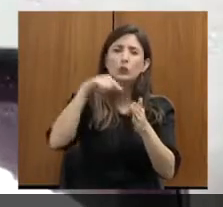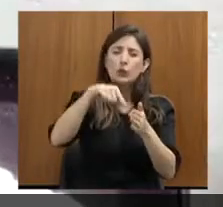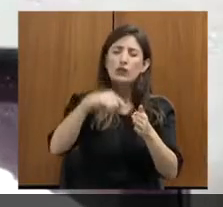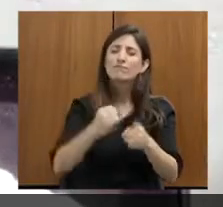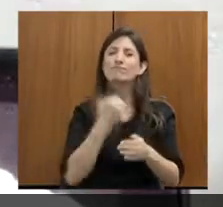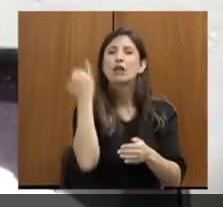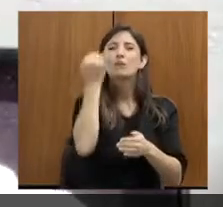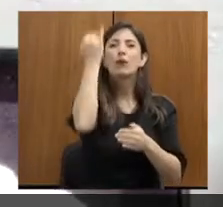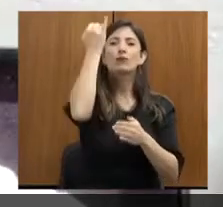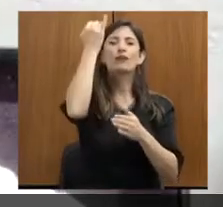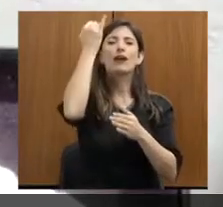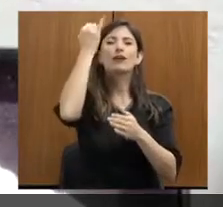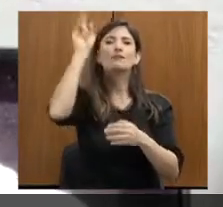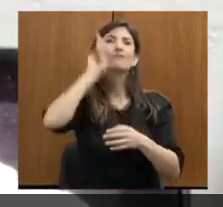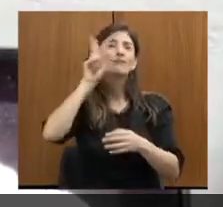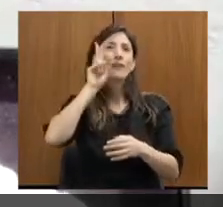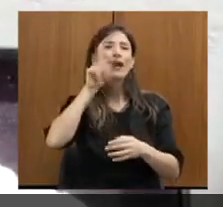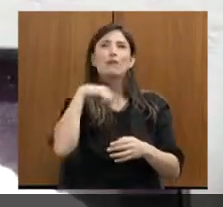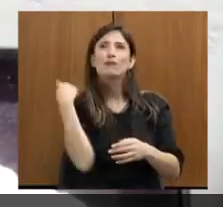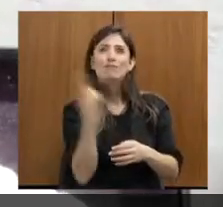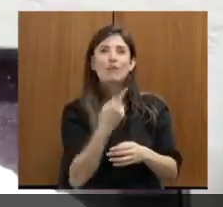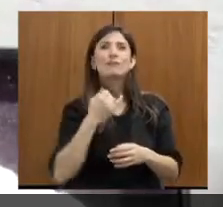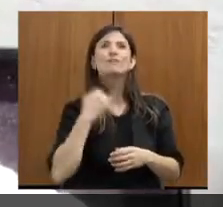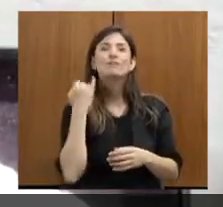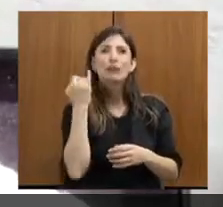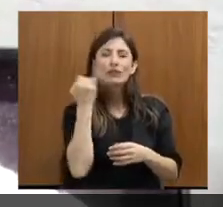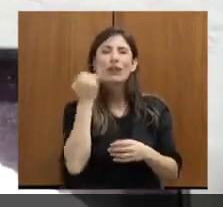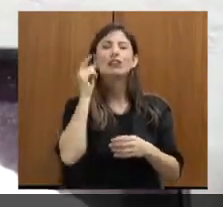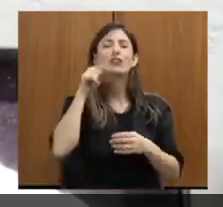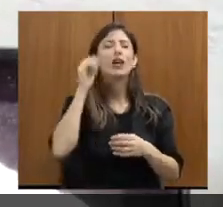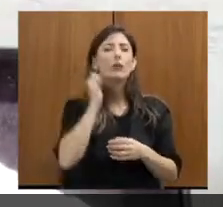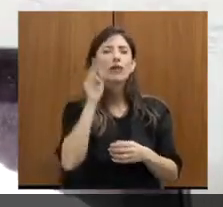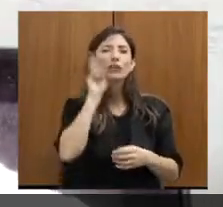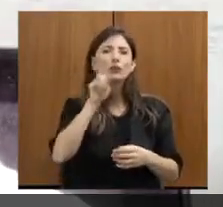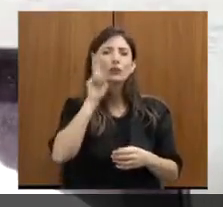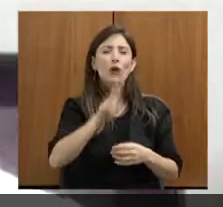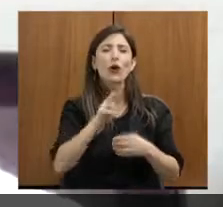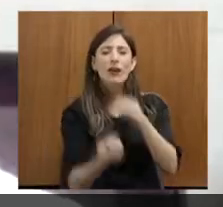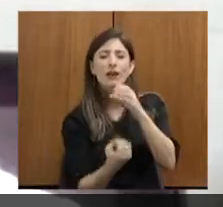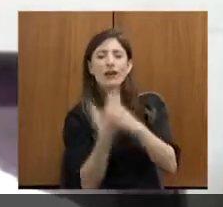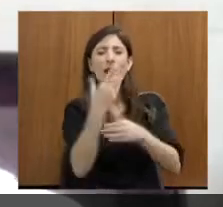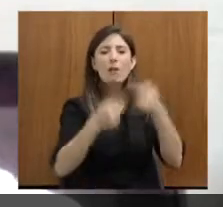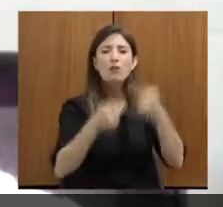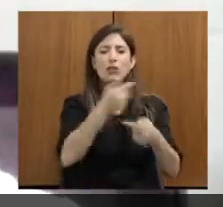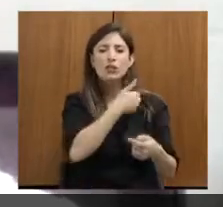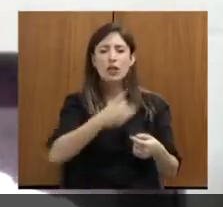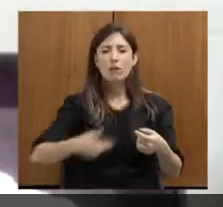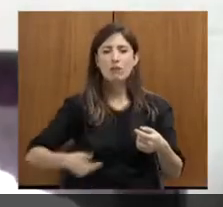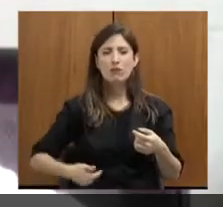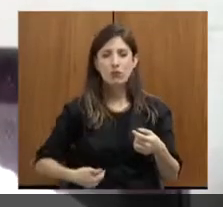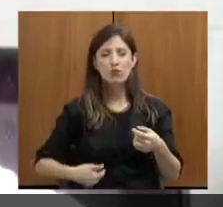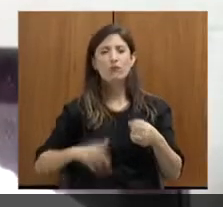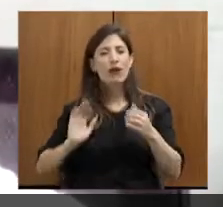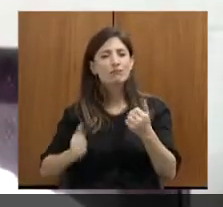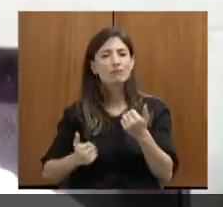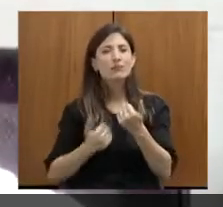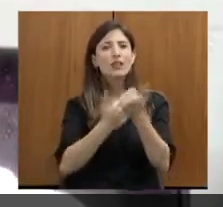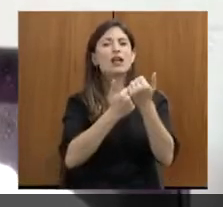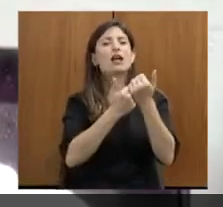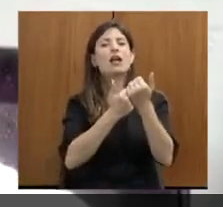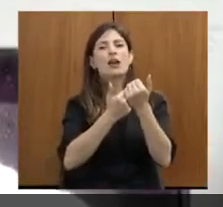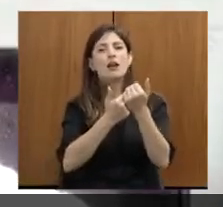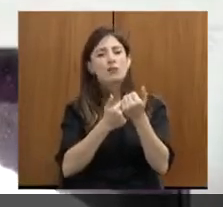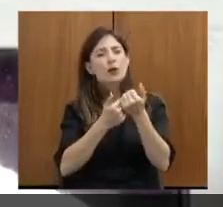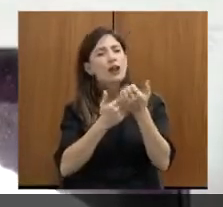outras histórias e construir políticas públicas as pessoas a história do Brasil a centralidade das existências negras